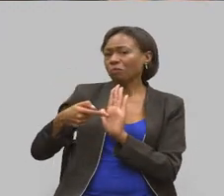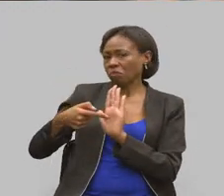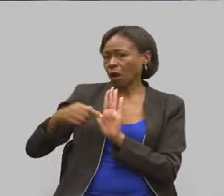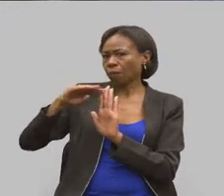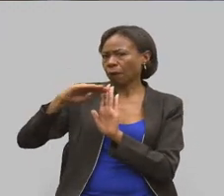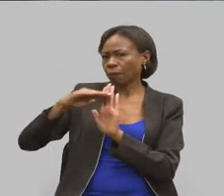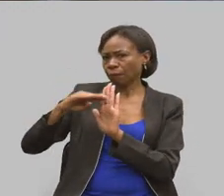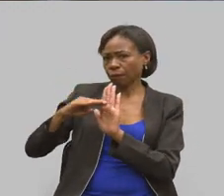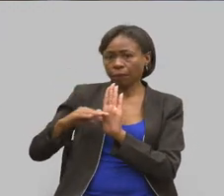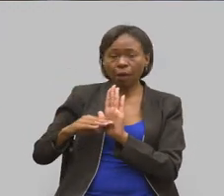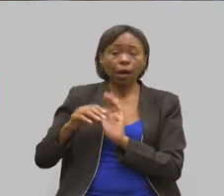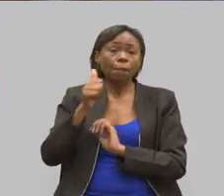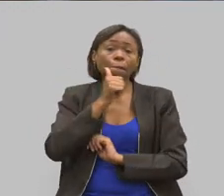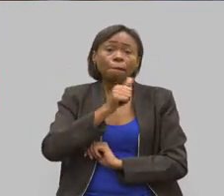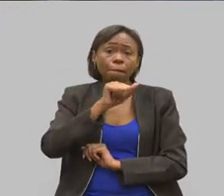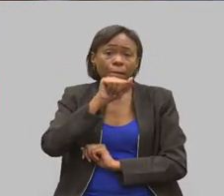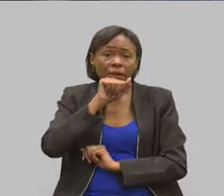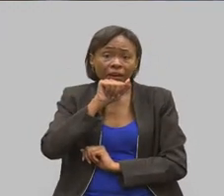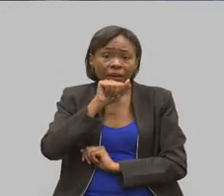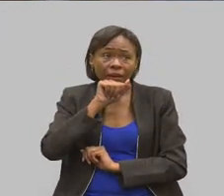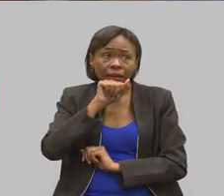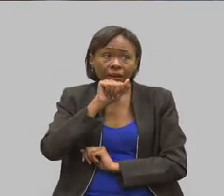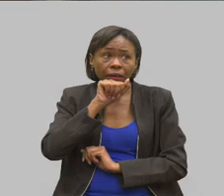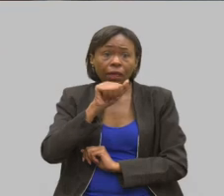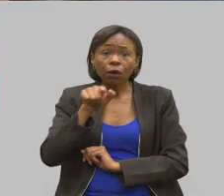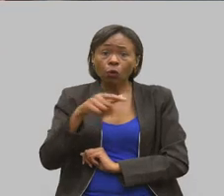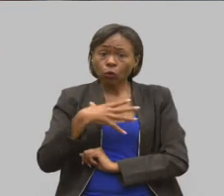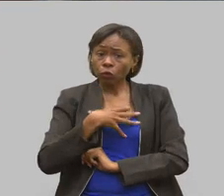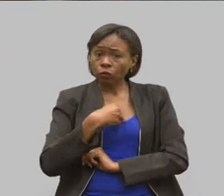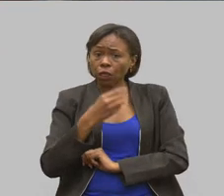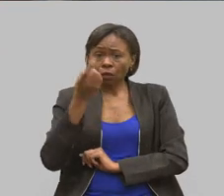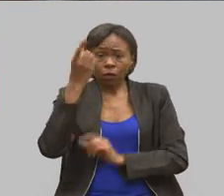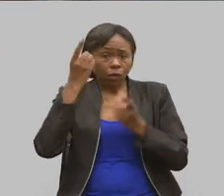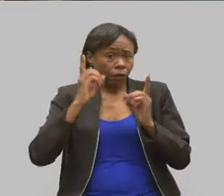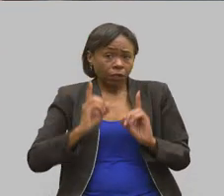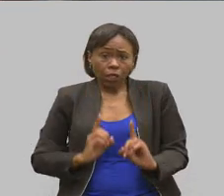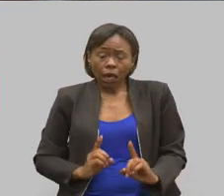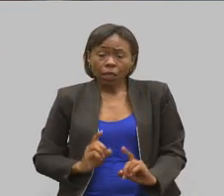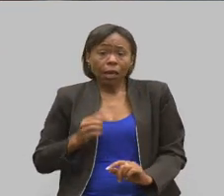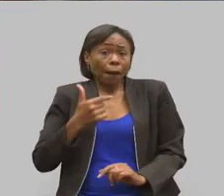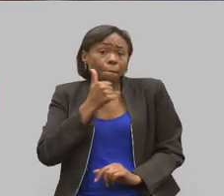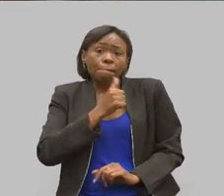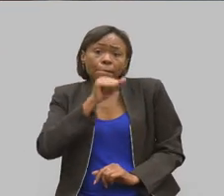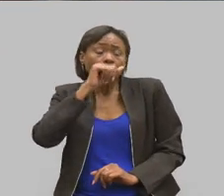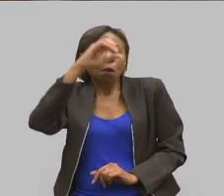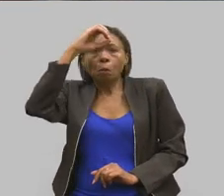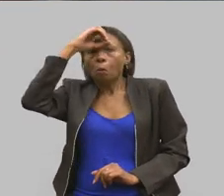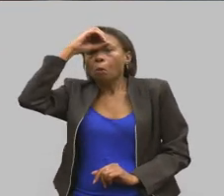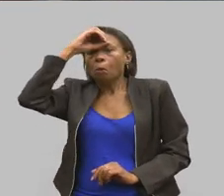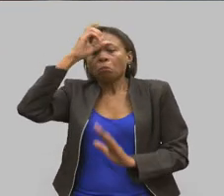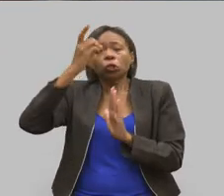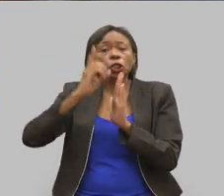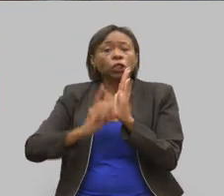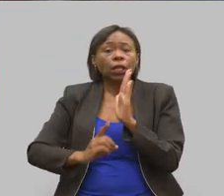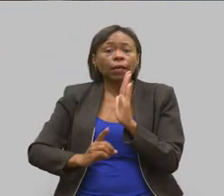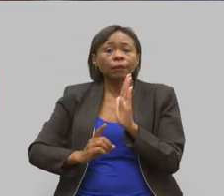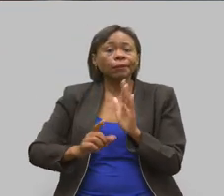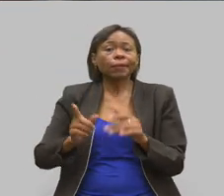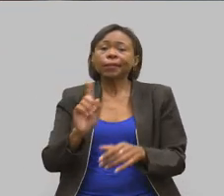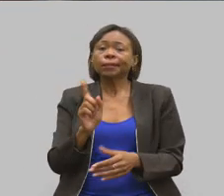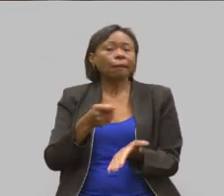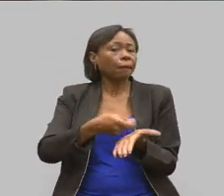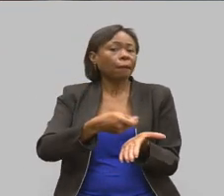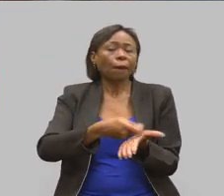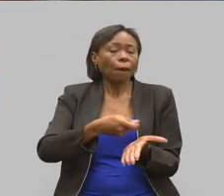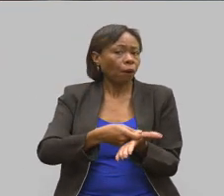deficiente não sabe dos direitos que ele tem por isso ela não cobra do governo nós temos inclusive um direito